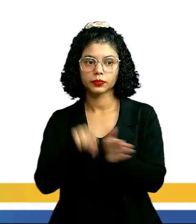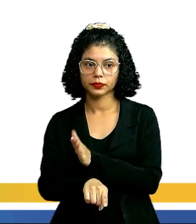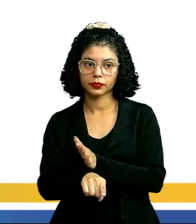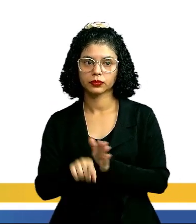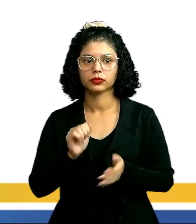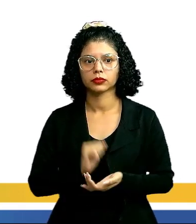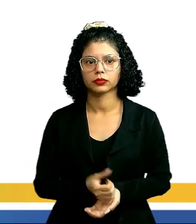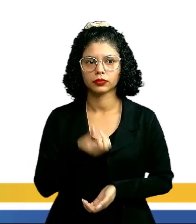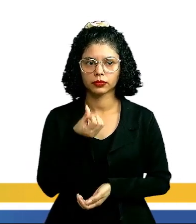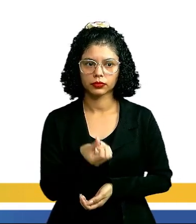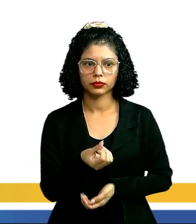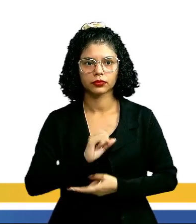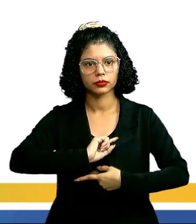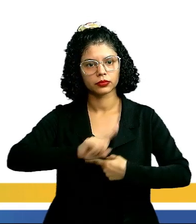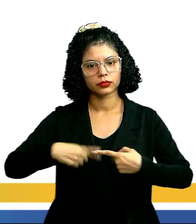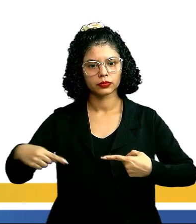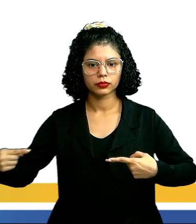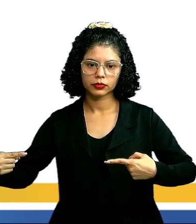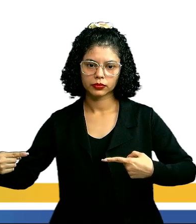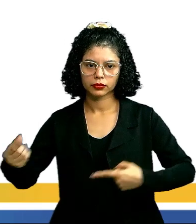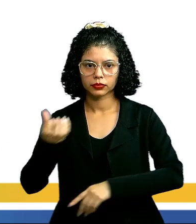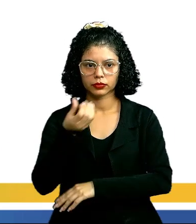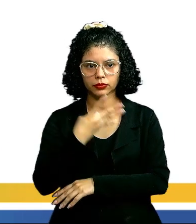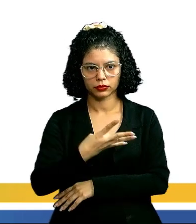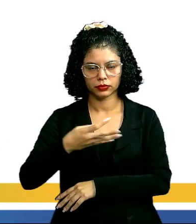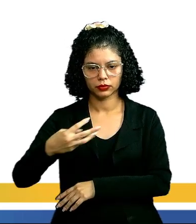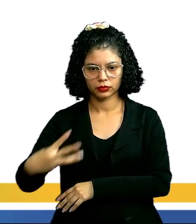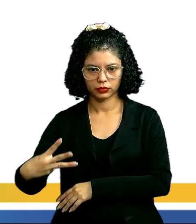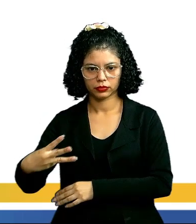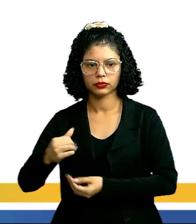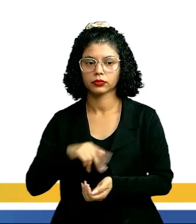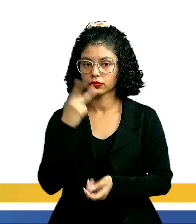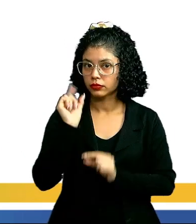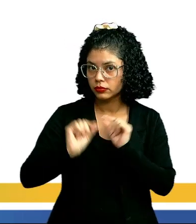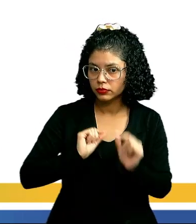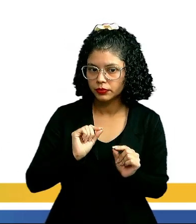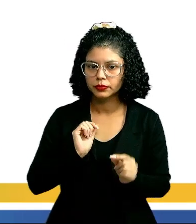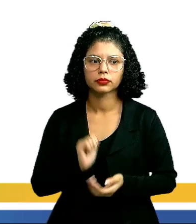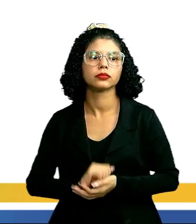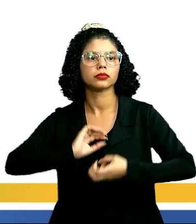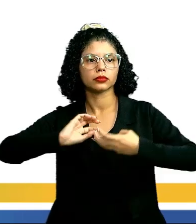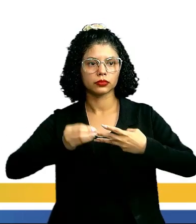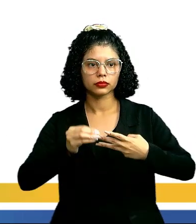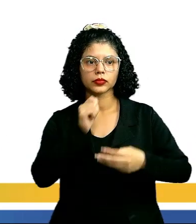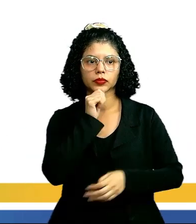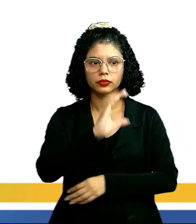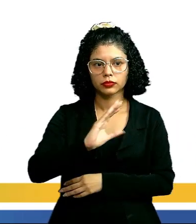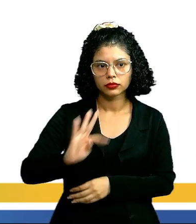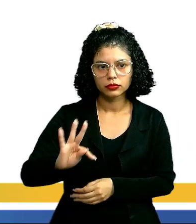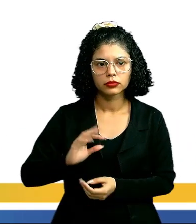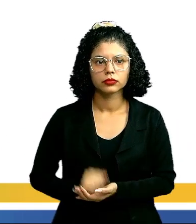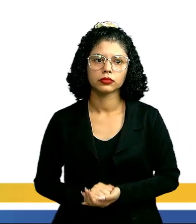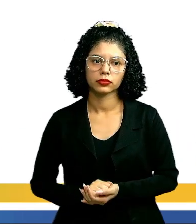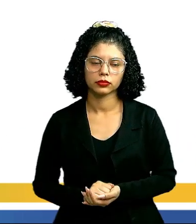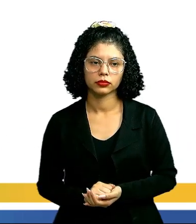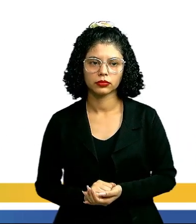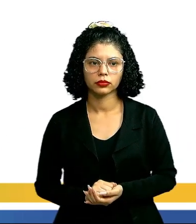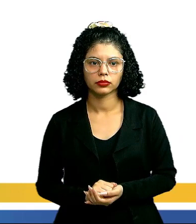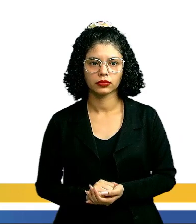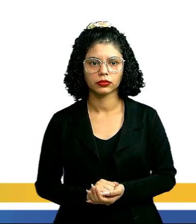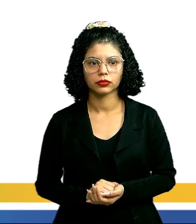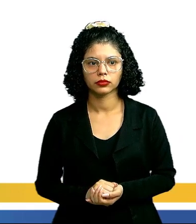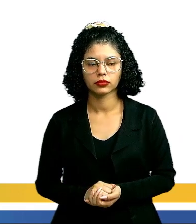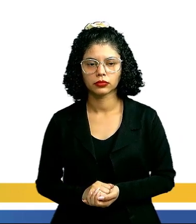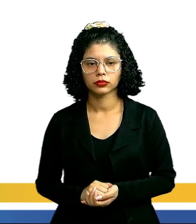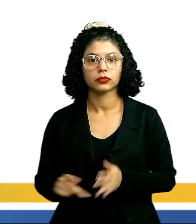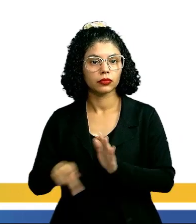Questão 6, página 43. Diz o seguinte: as células tronco, ou a